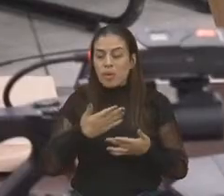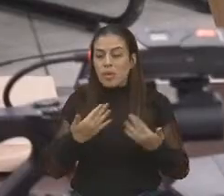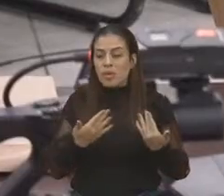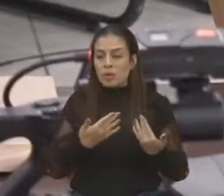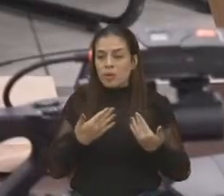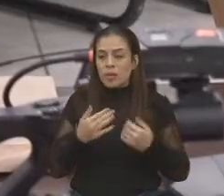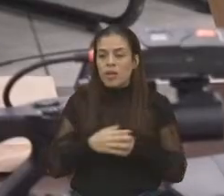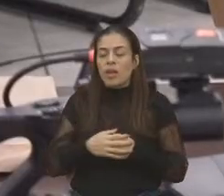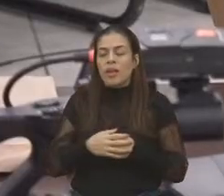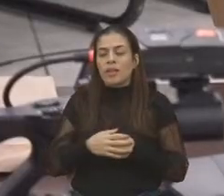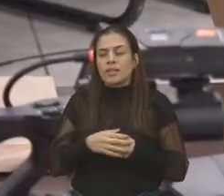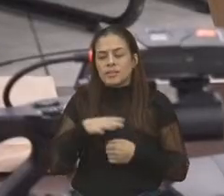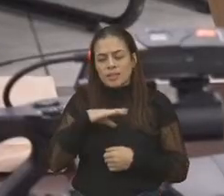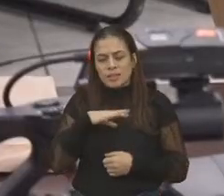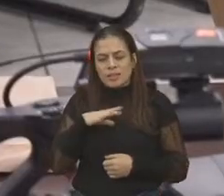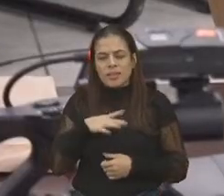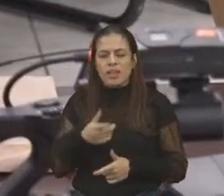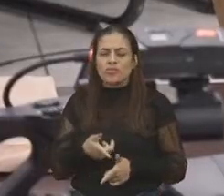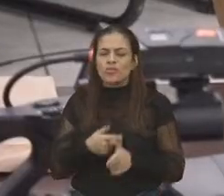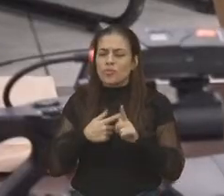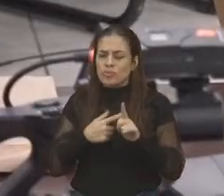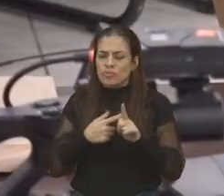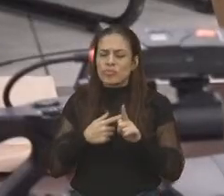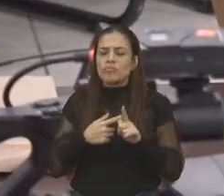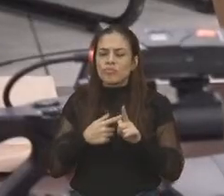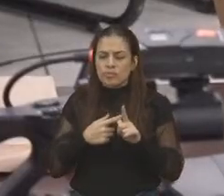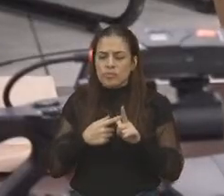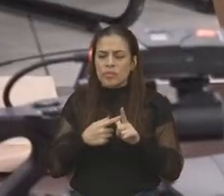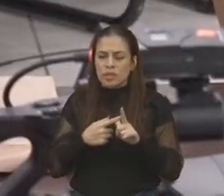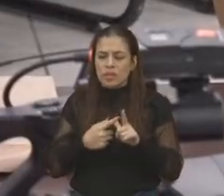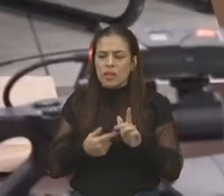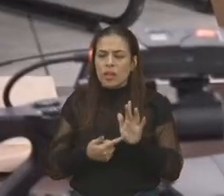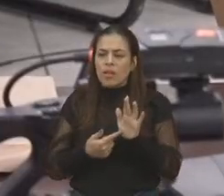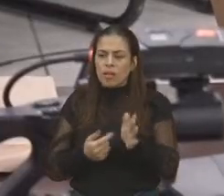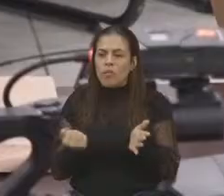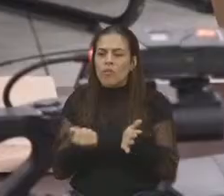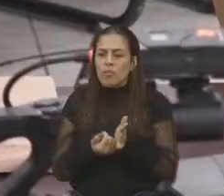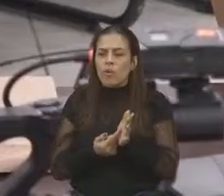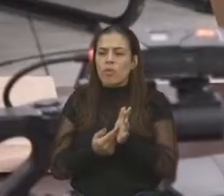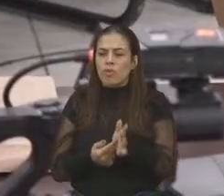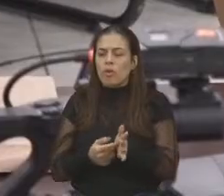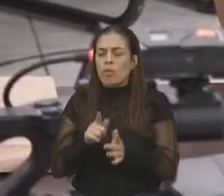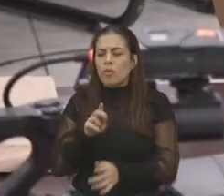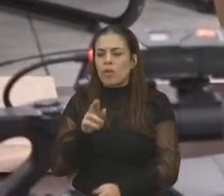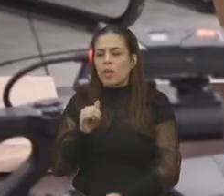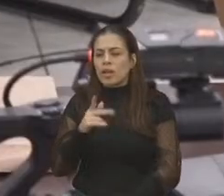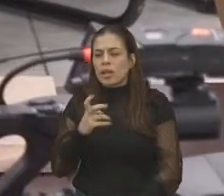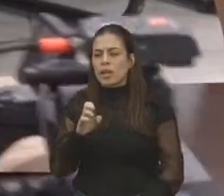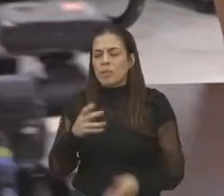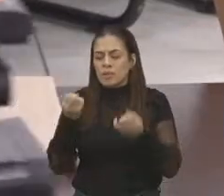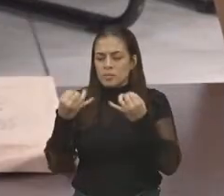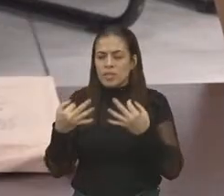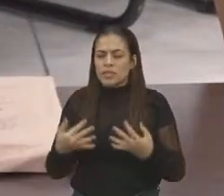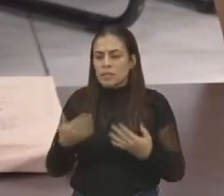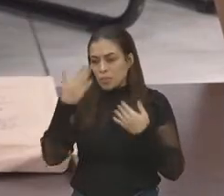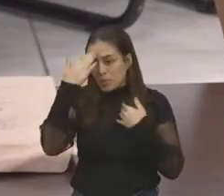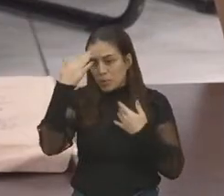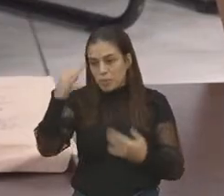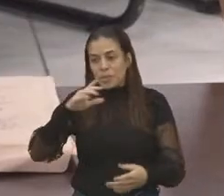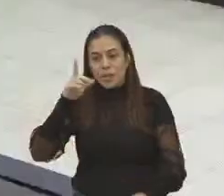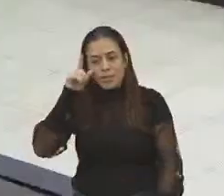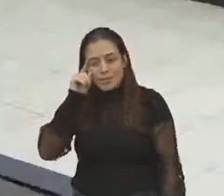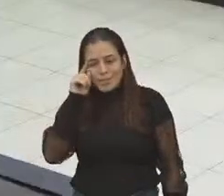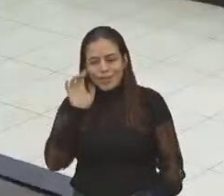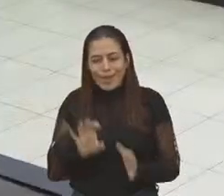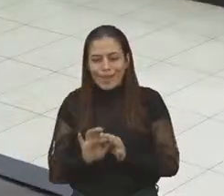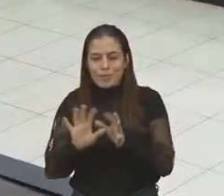está encrencada, endividada, como até confirmou o Guilherme aqui na sua explanação. Muito obrigado, Jean, está liberado.